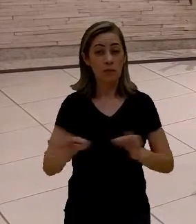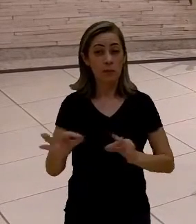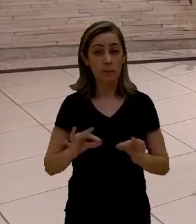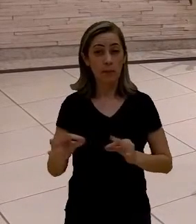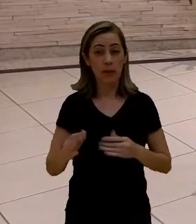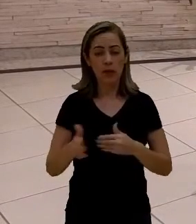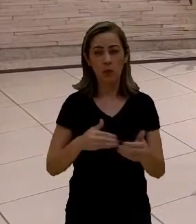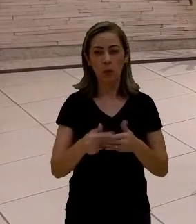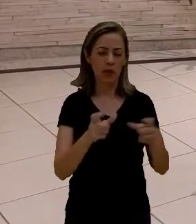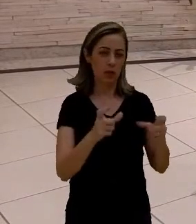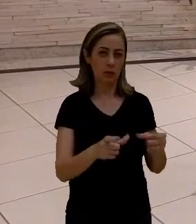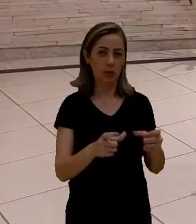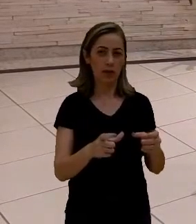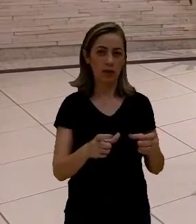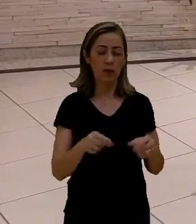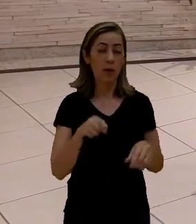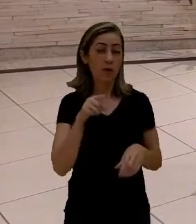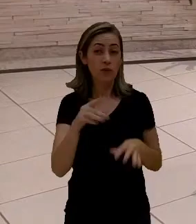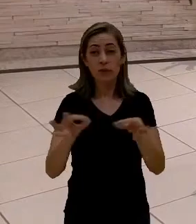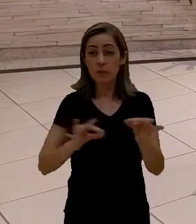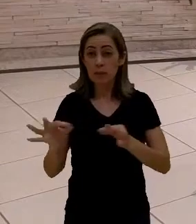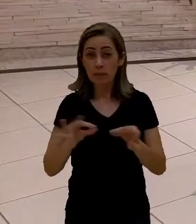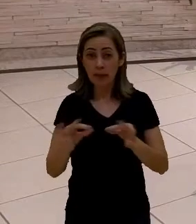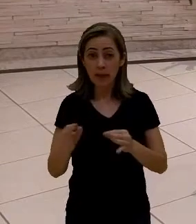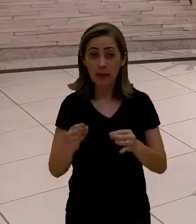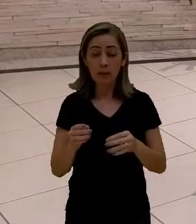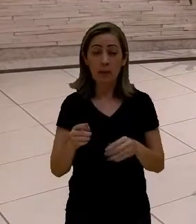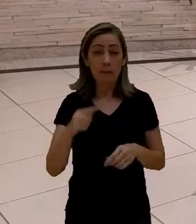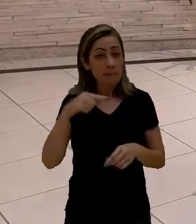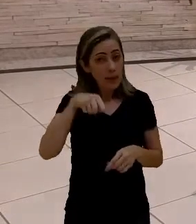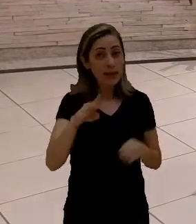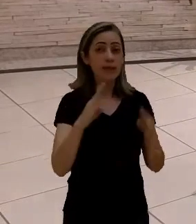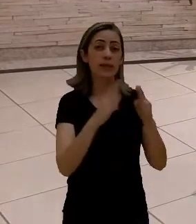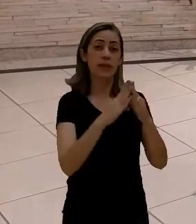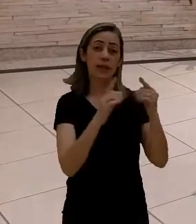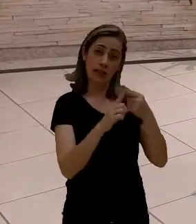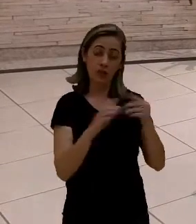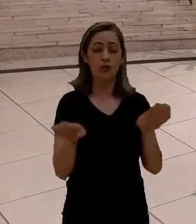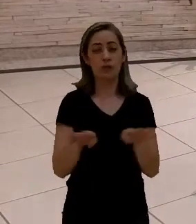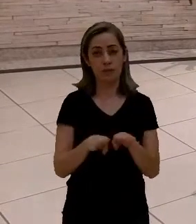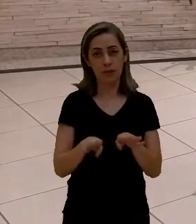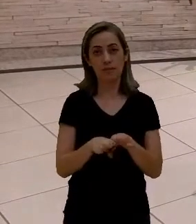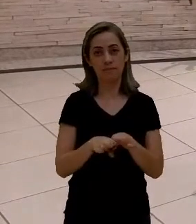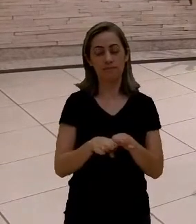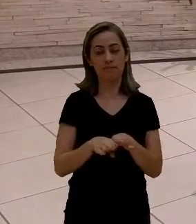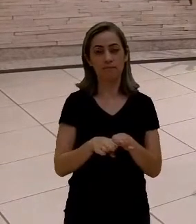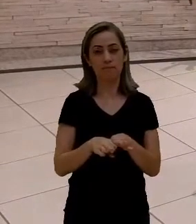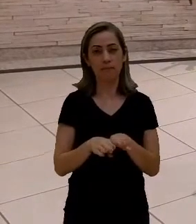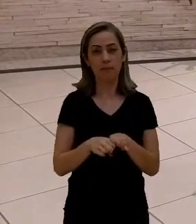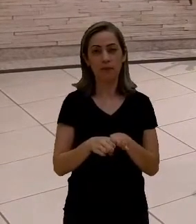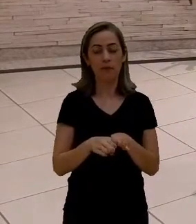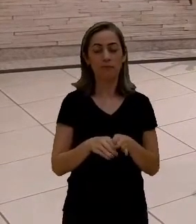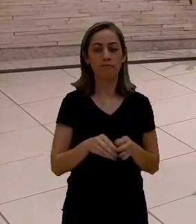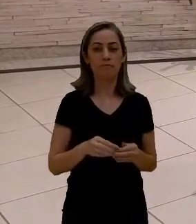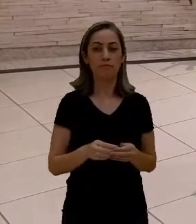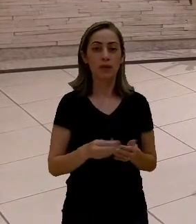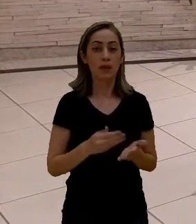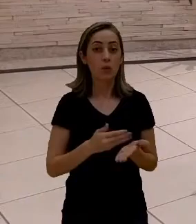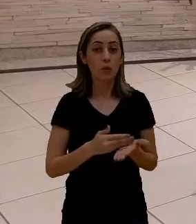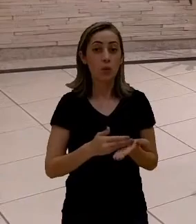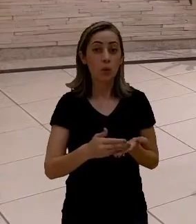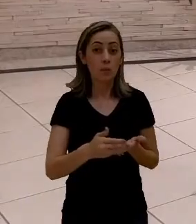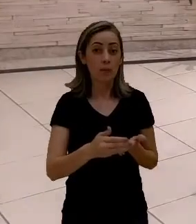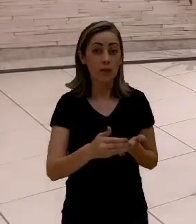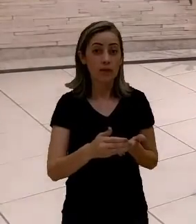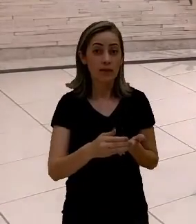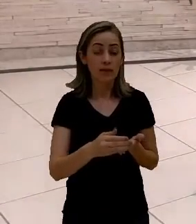prepara para ir pra igreja também então igual você se prepara para ir pro shopping você se prepara para ir pra missa eh não começa ali não começa lá dentro do